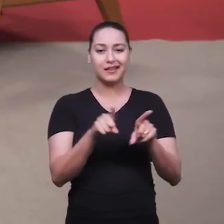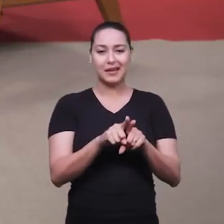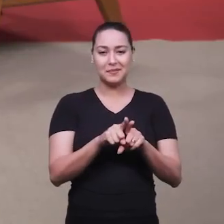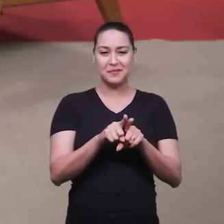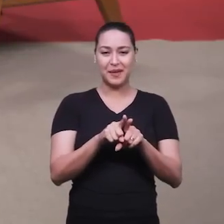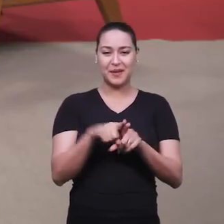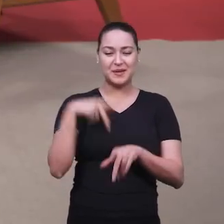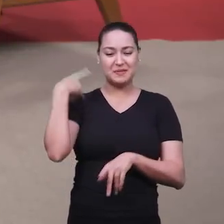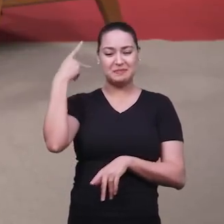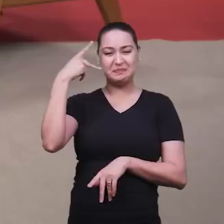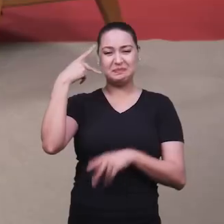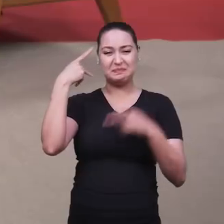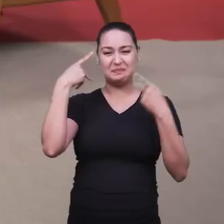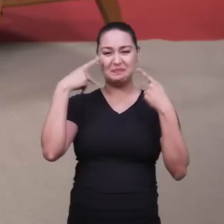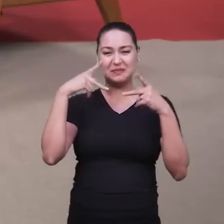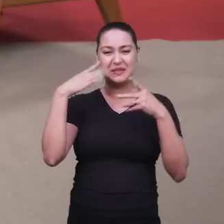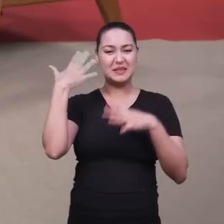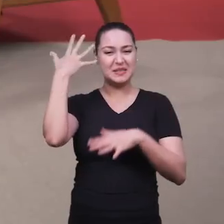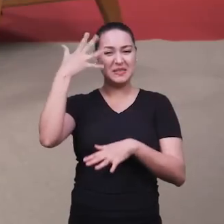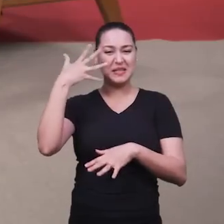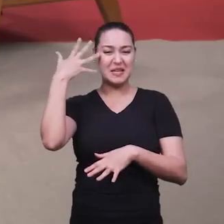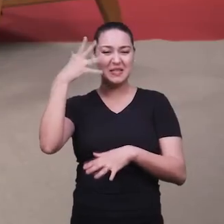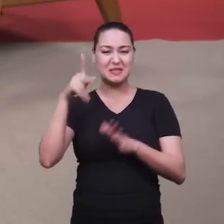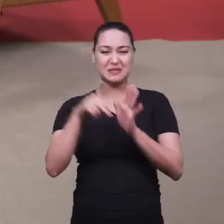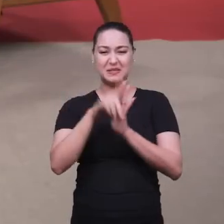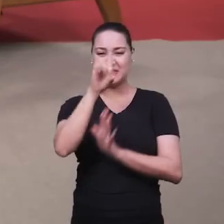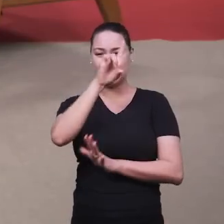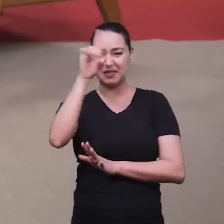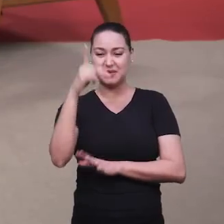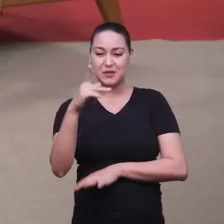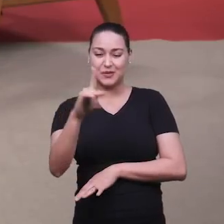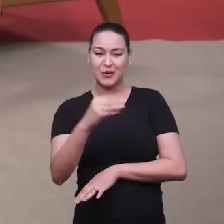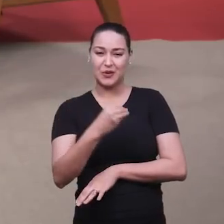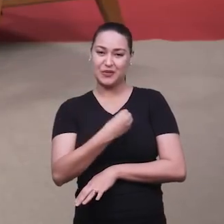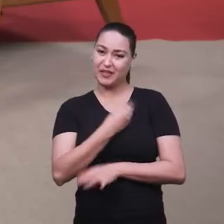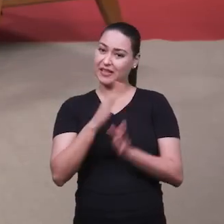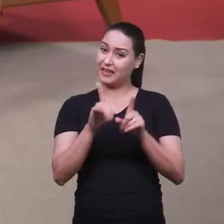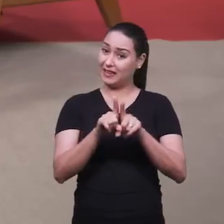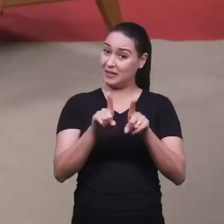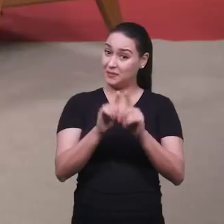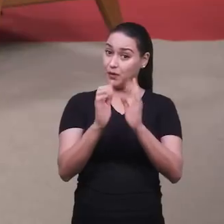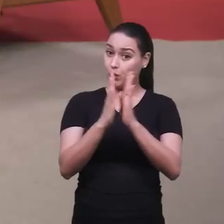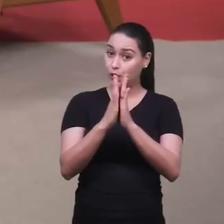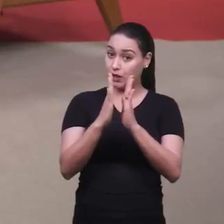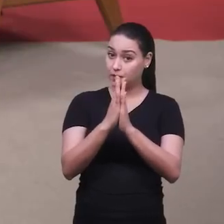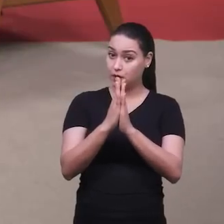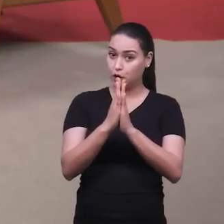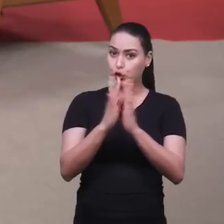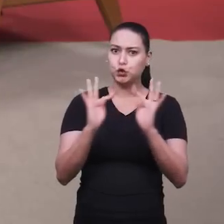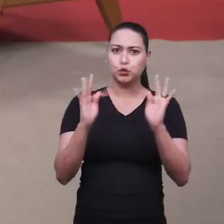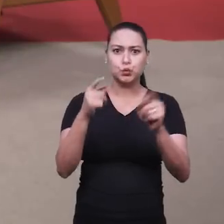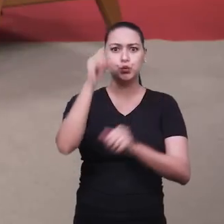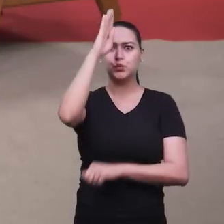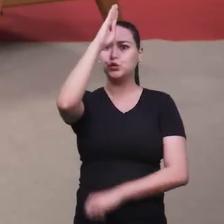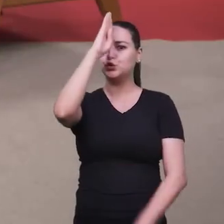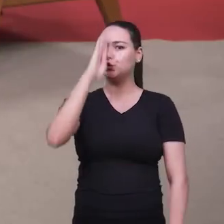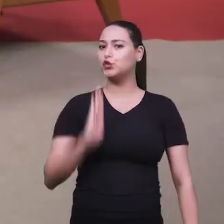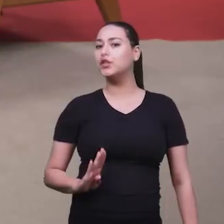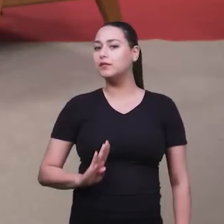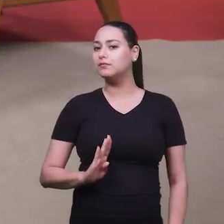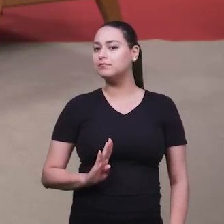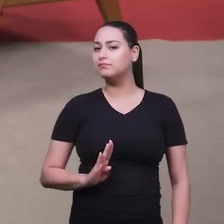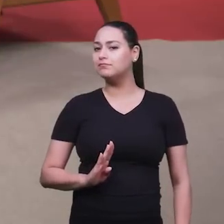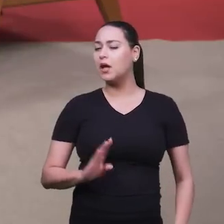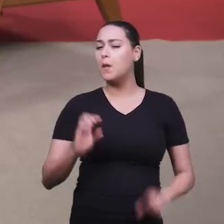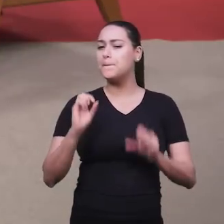transmitir uma palavra da parte do Senhor para a sua vida e vai orar por você. E a gente sempre ressalta tudo isso totalmente gratuito.